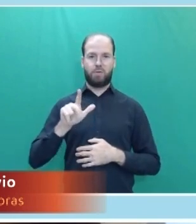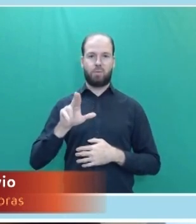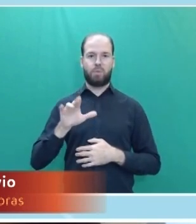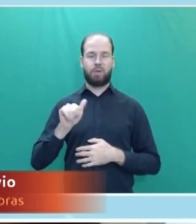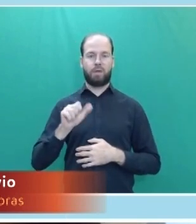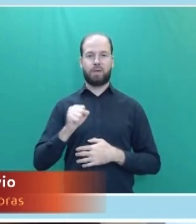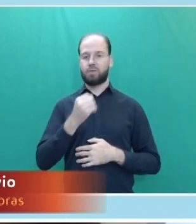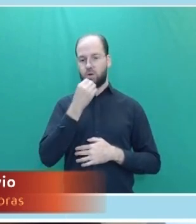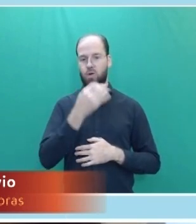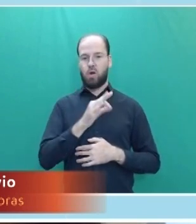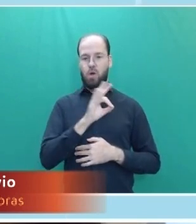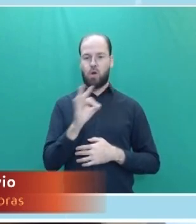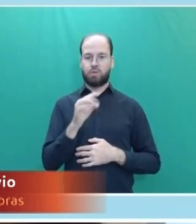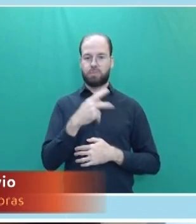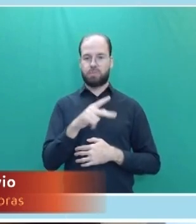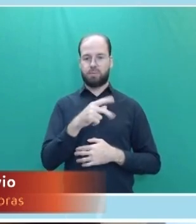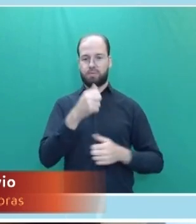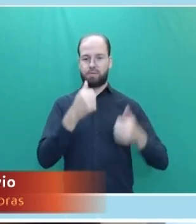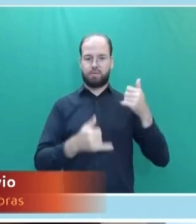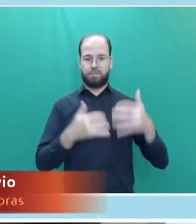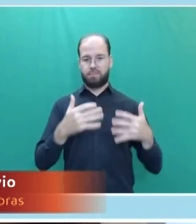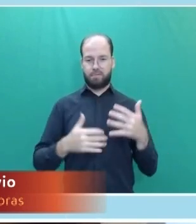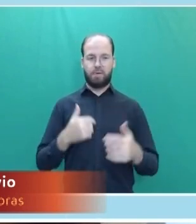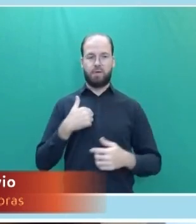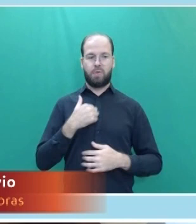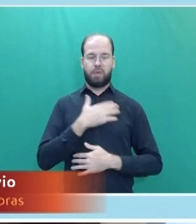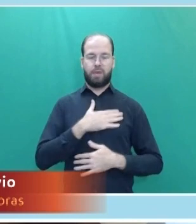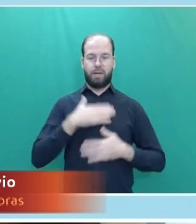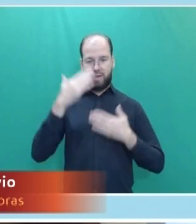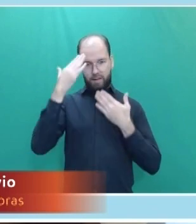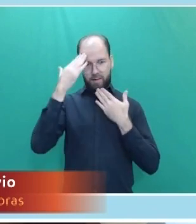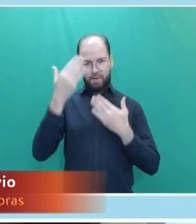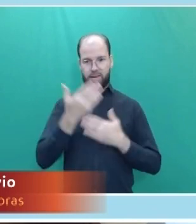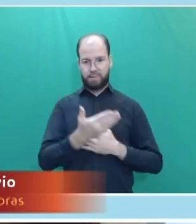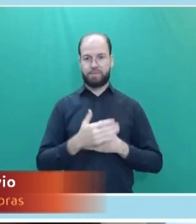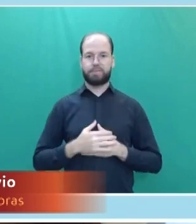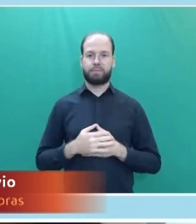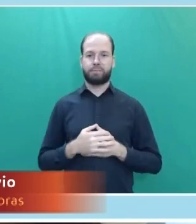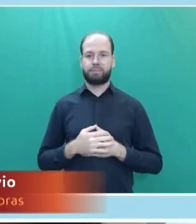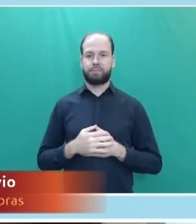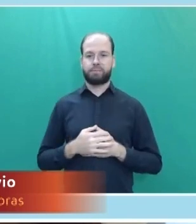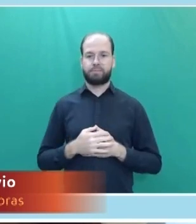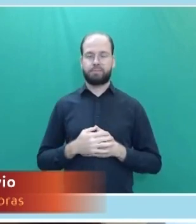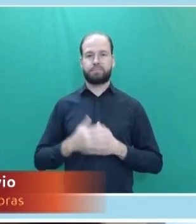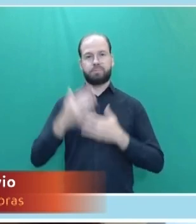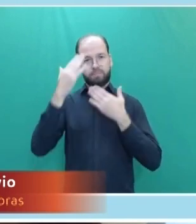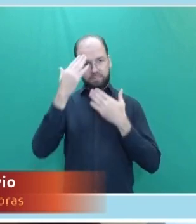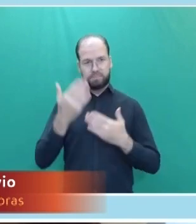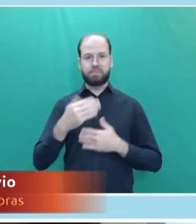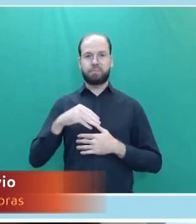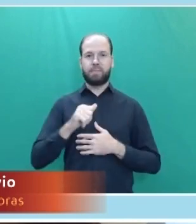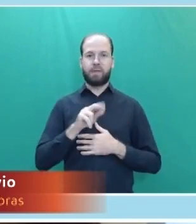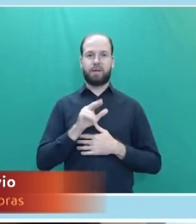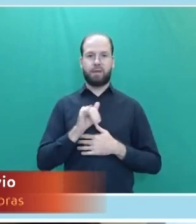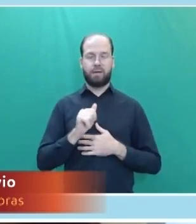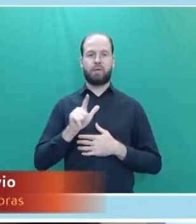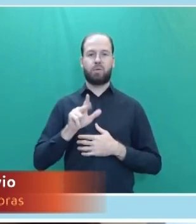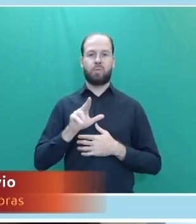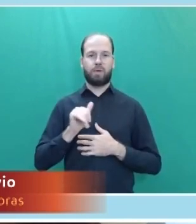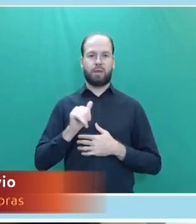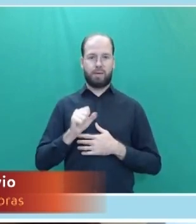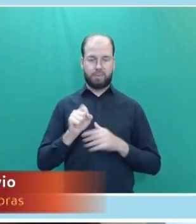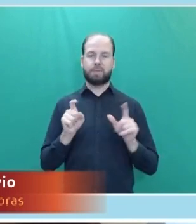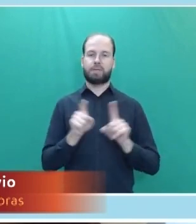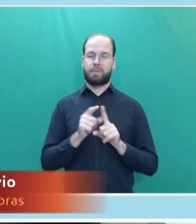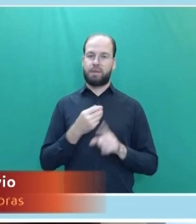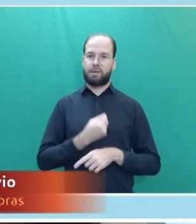ouvi-la, aprender com ela. E é isso, eu que agradeço. Obrigado. Muito obrigada também, Maria Lucas, pela sua presença. Espero que a gente